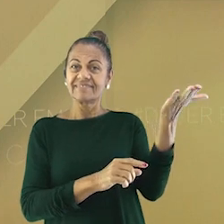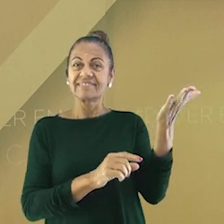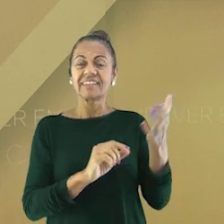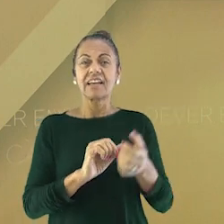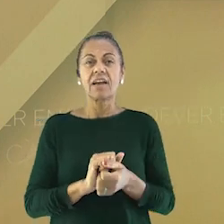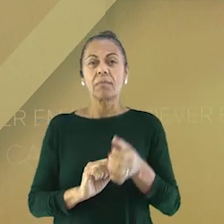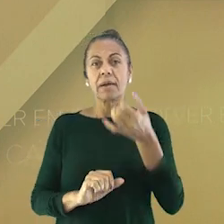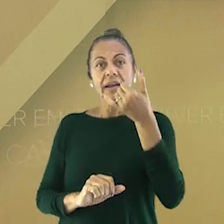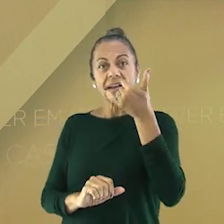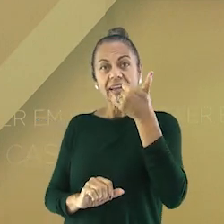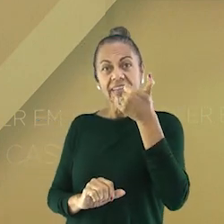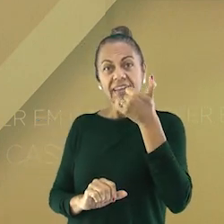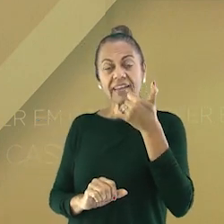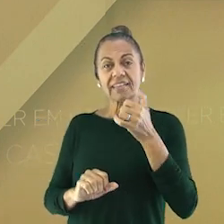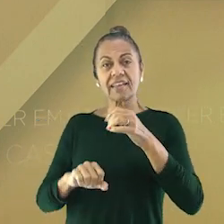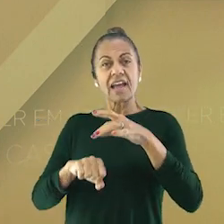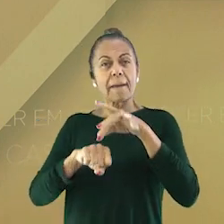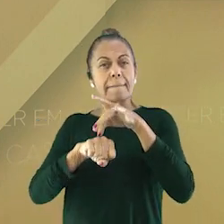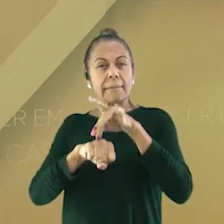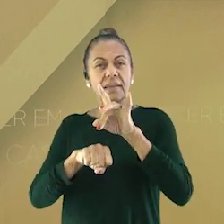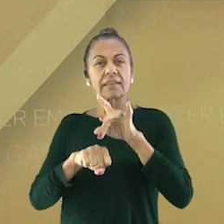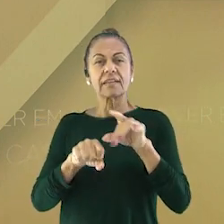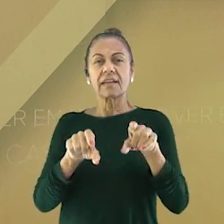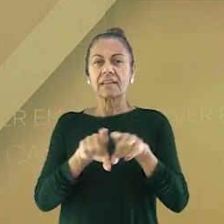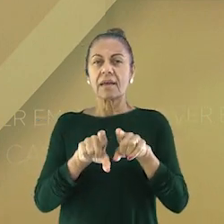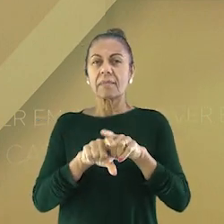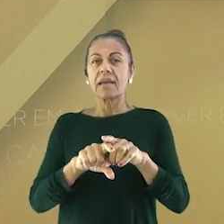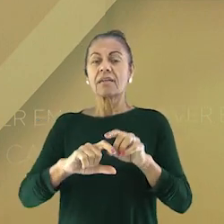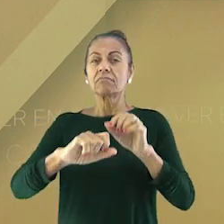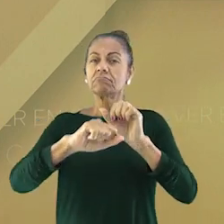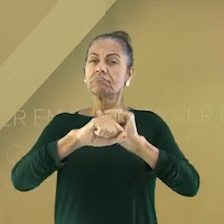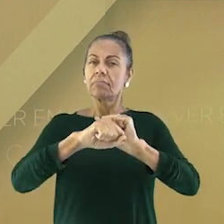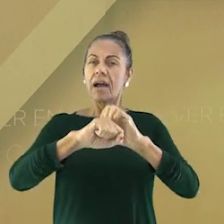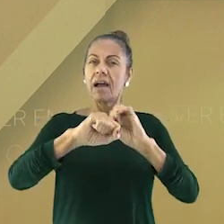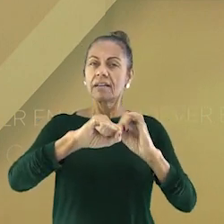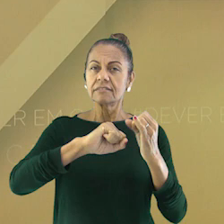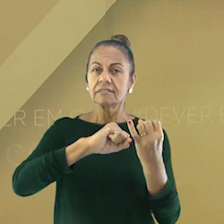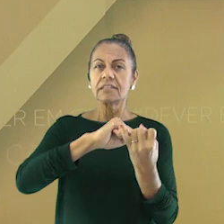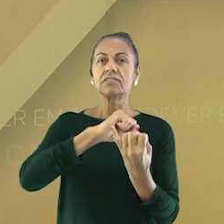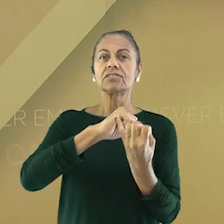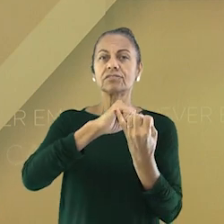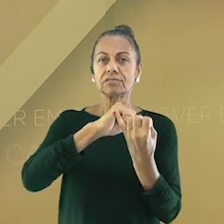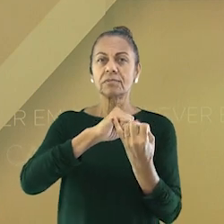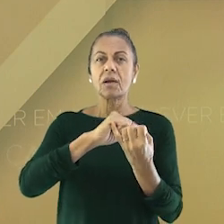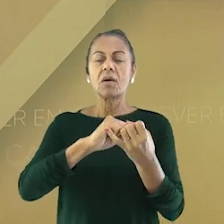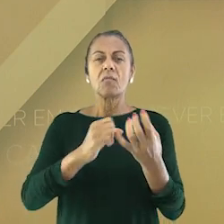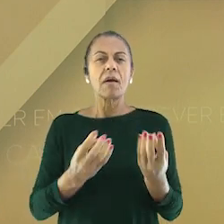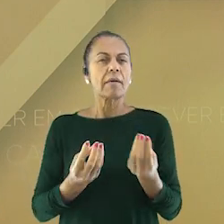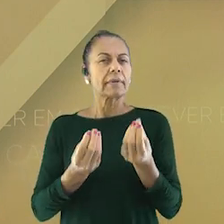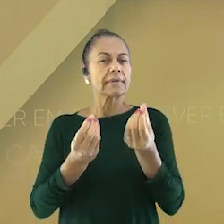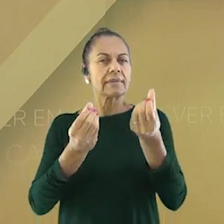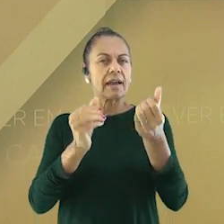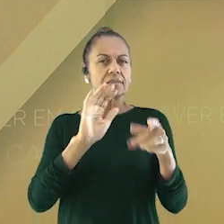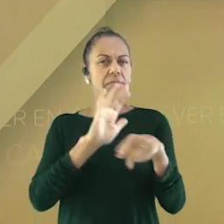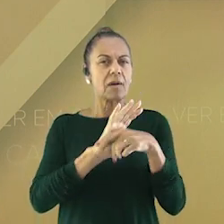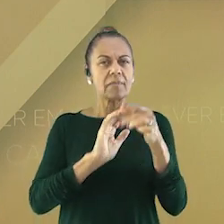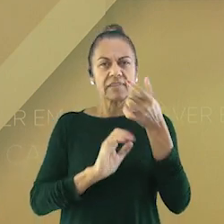pen. Esta é uma caneta preta. Preta é um adjetivo, uma qualidade desta